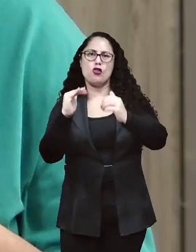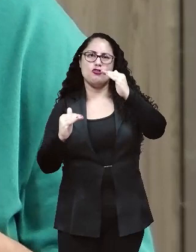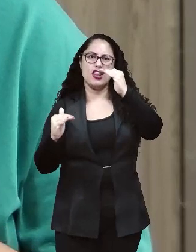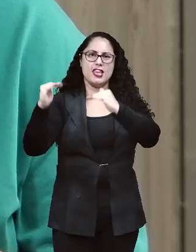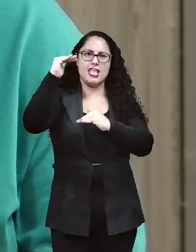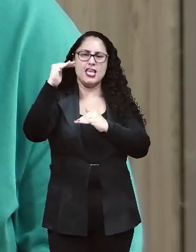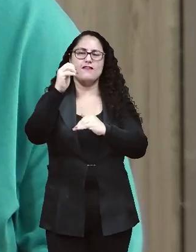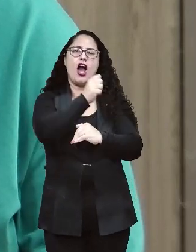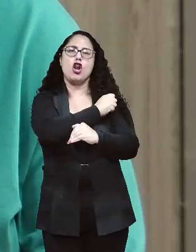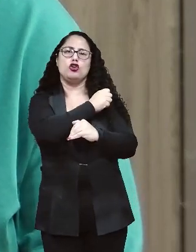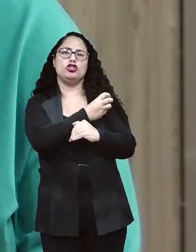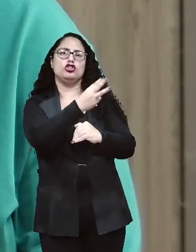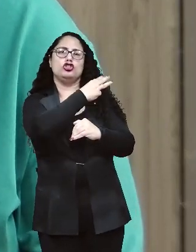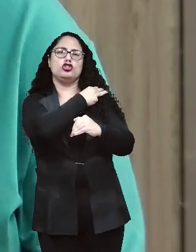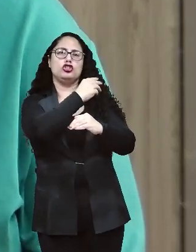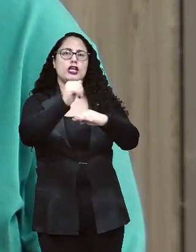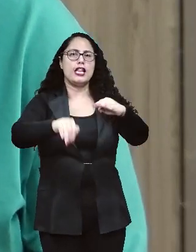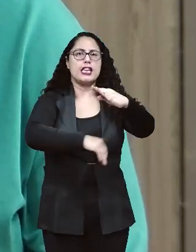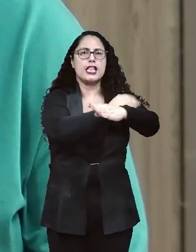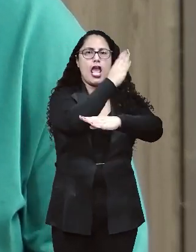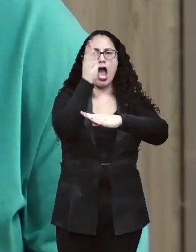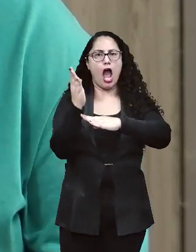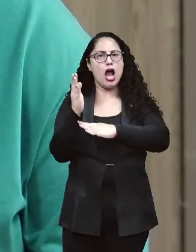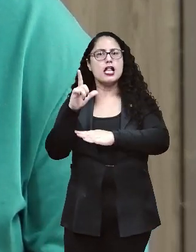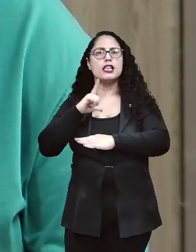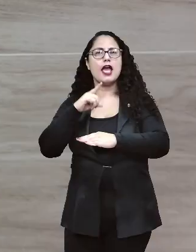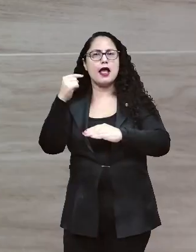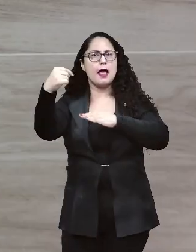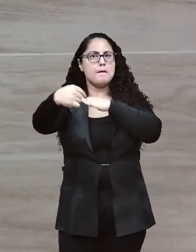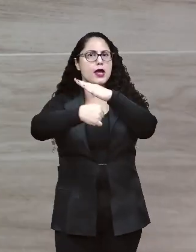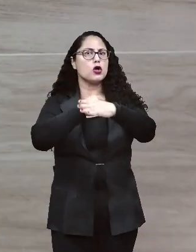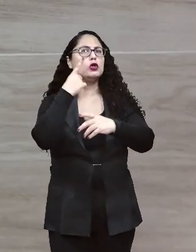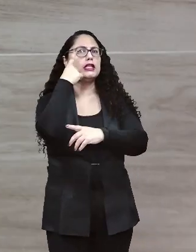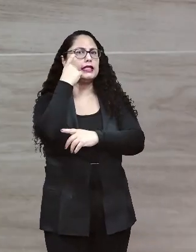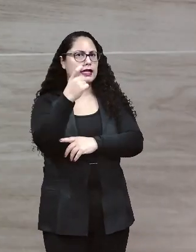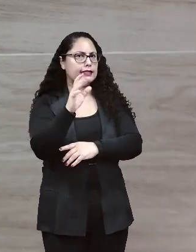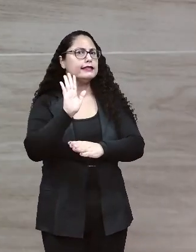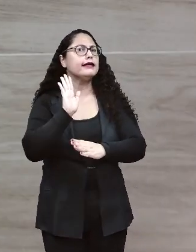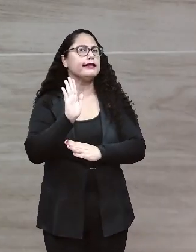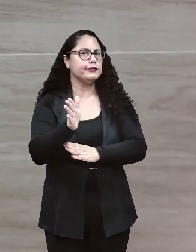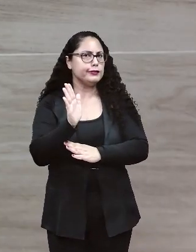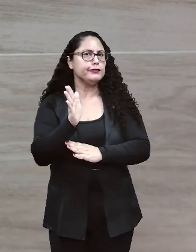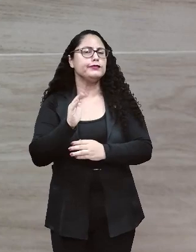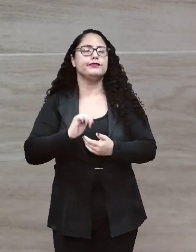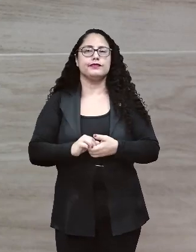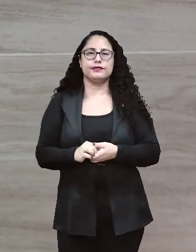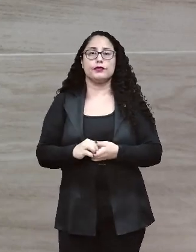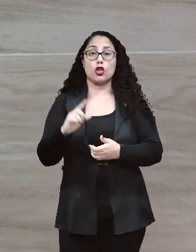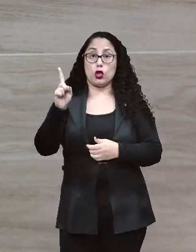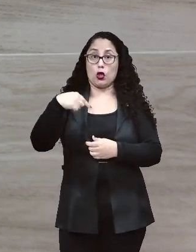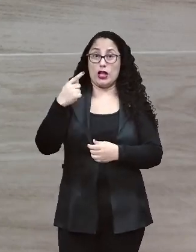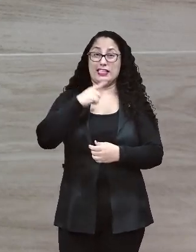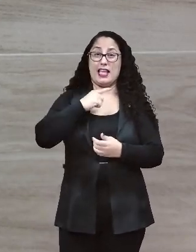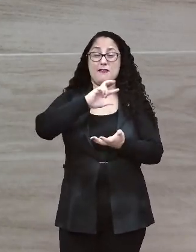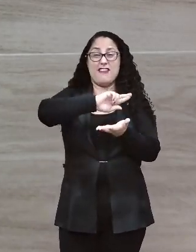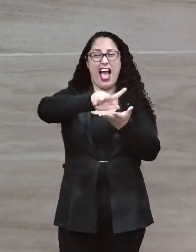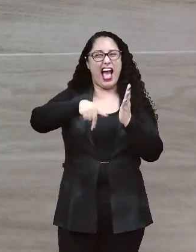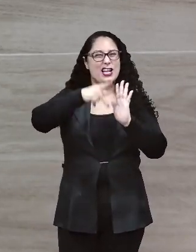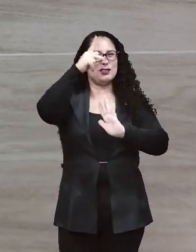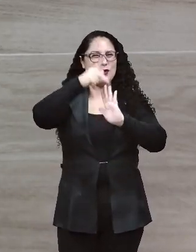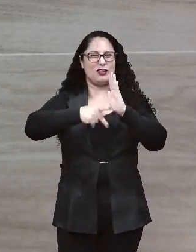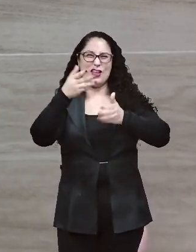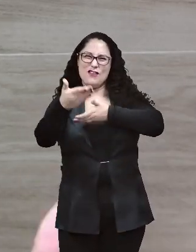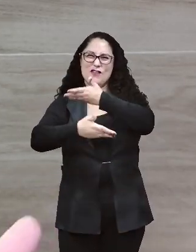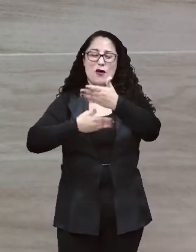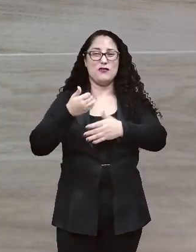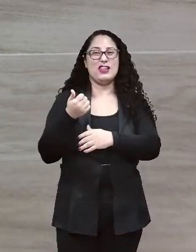de estudantes do ensino médio integrado? Essa pergunta é muito interessante. Nós temos vários projetos desenvolvidos